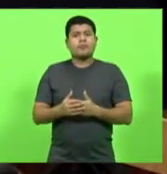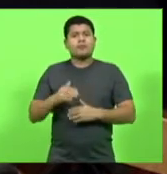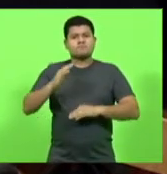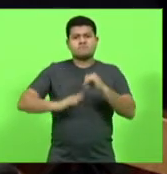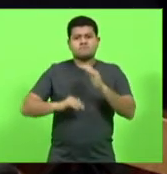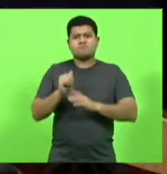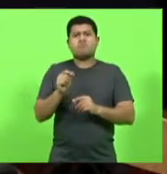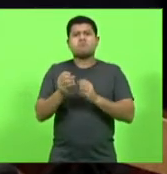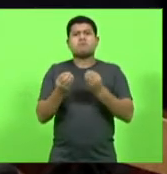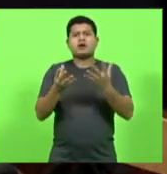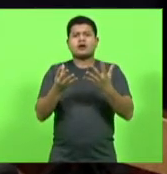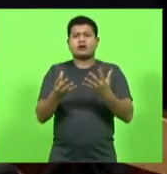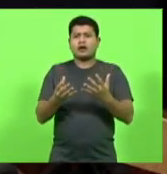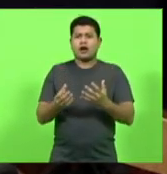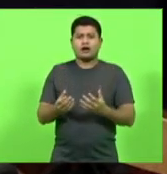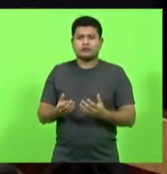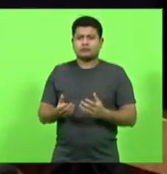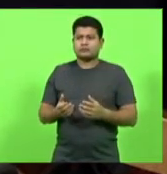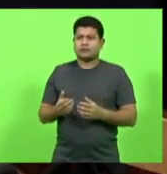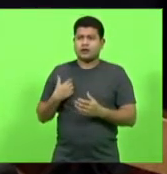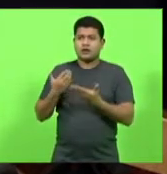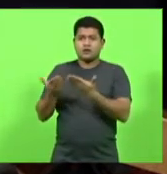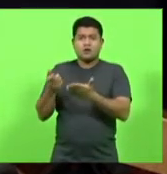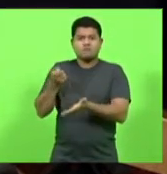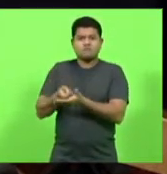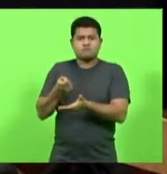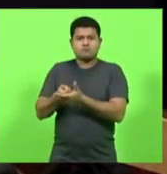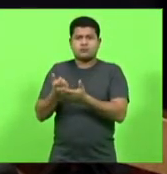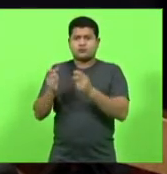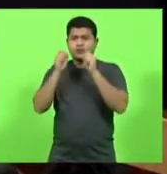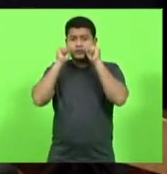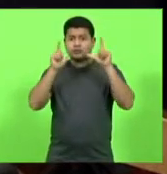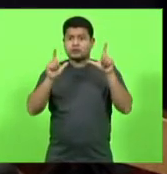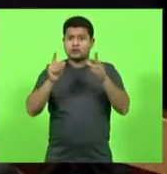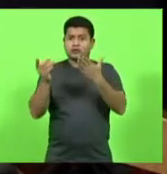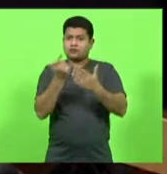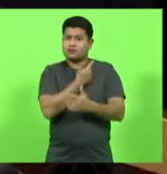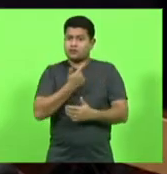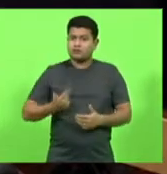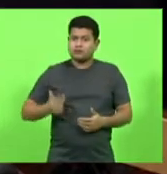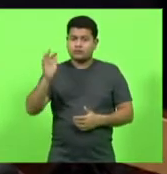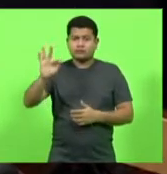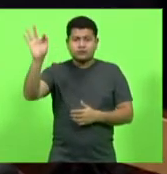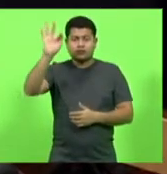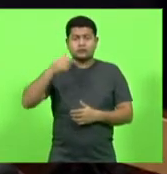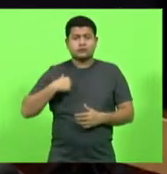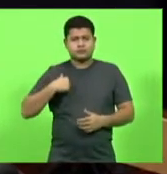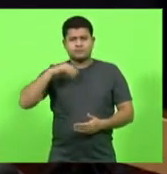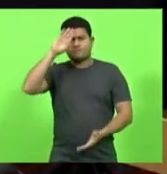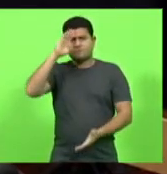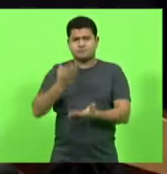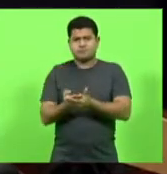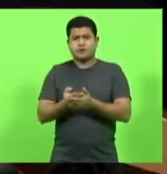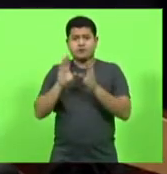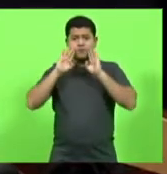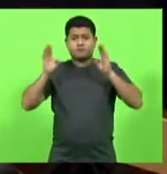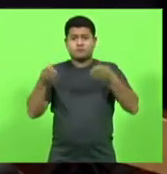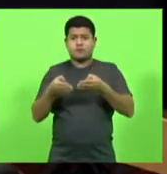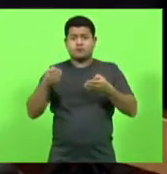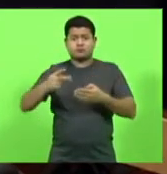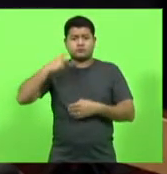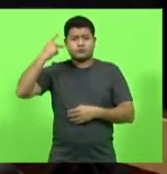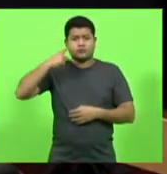chamar a atenção do governo federal. Mas eu confio muito também no trabalho do Fórum Parlamentar Catarinense, dos